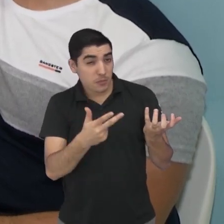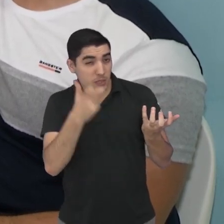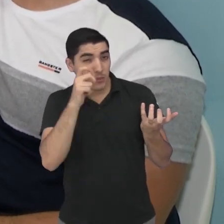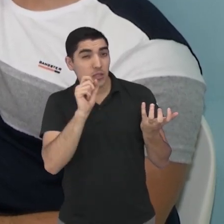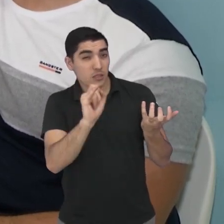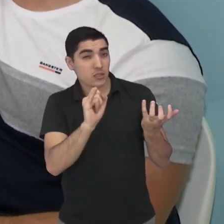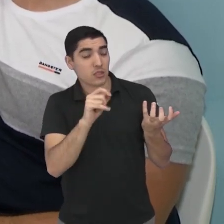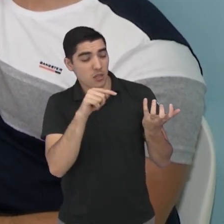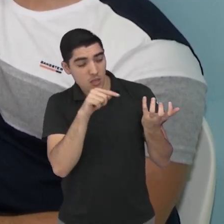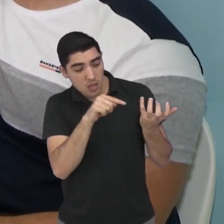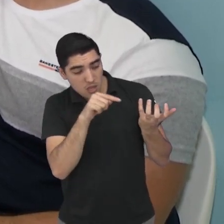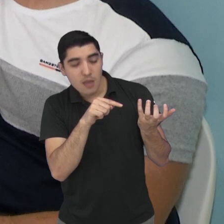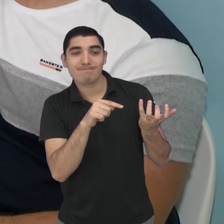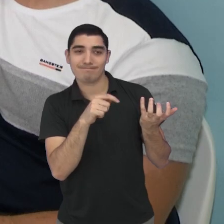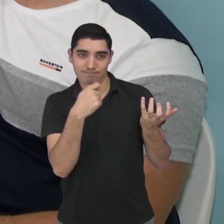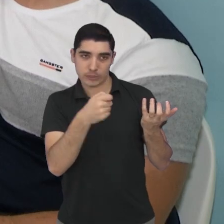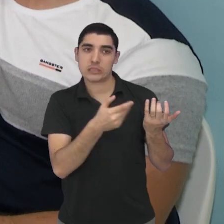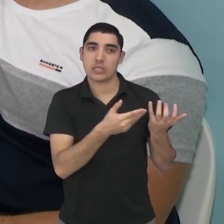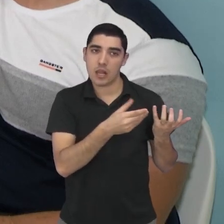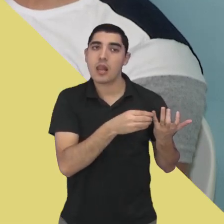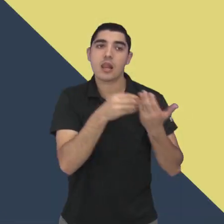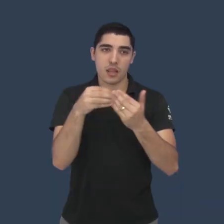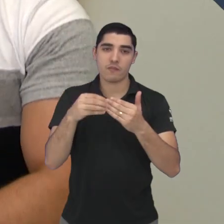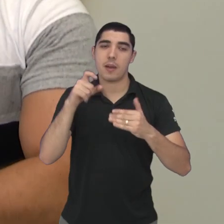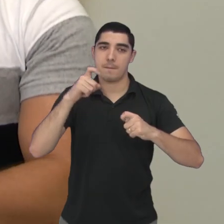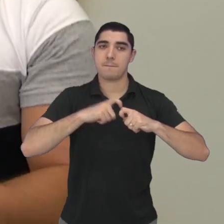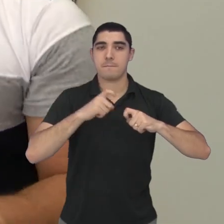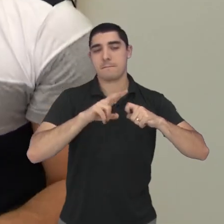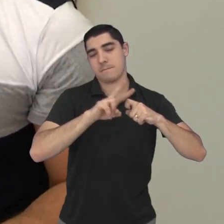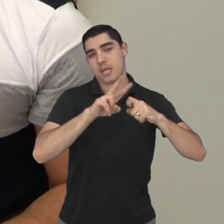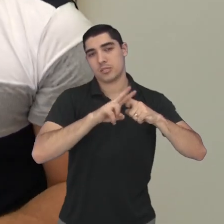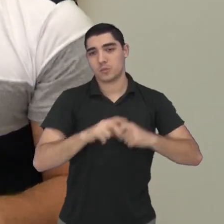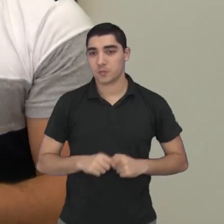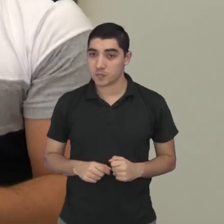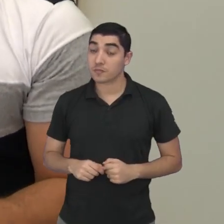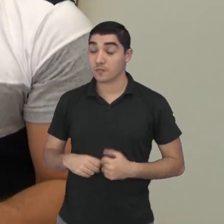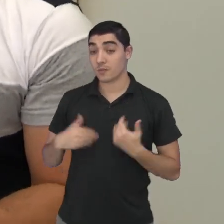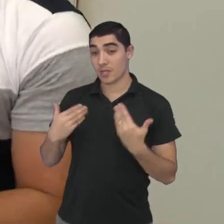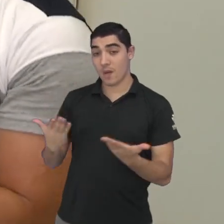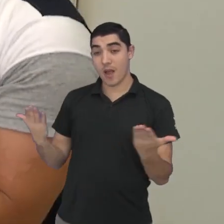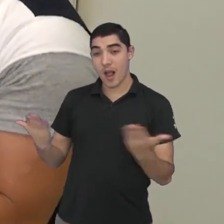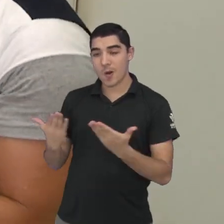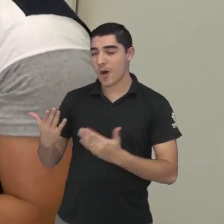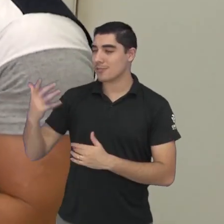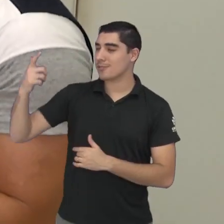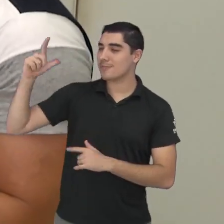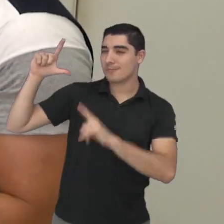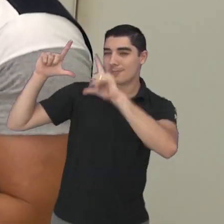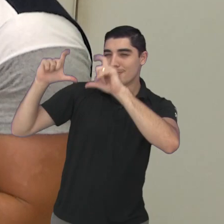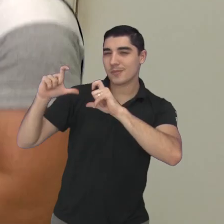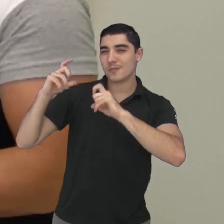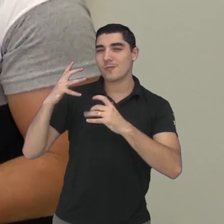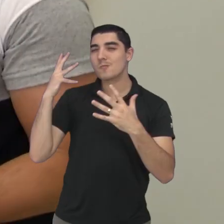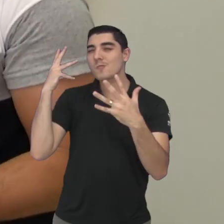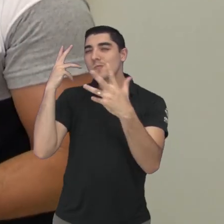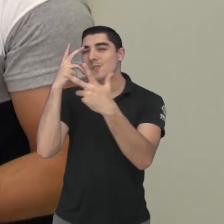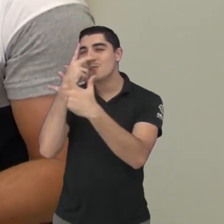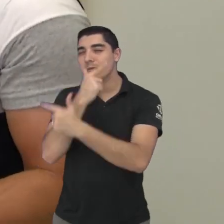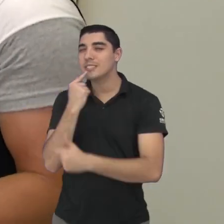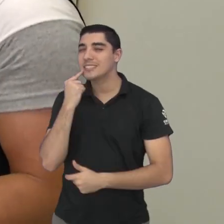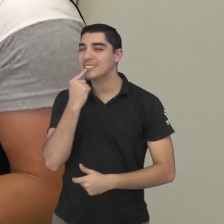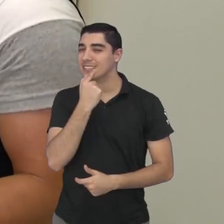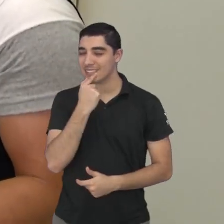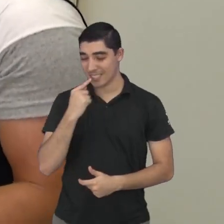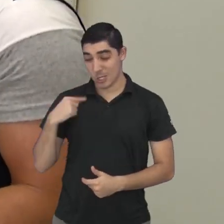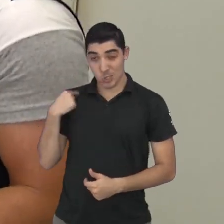que precisa procurar ajuda especializada. Então, para deixar registrado de fato esse sorriso lindo do Cafuné e os nossos também, né, na